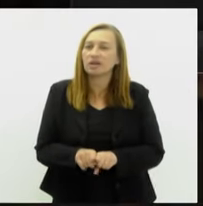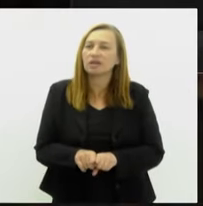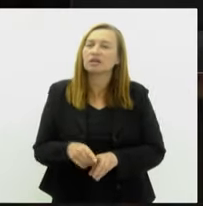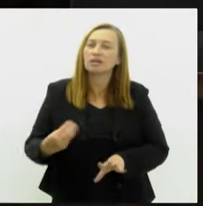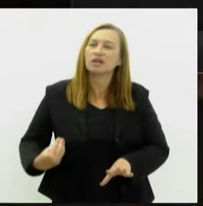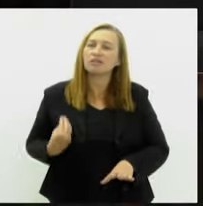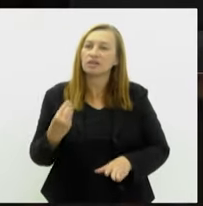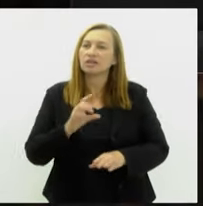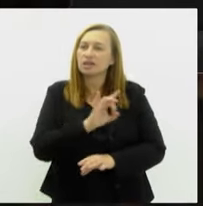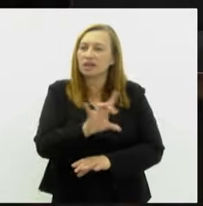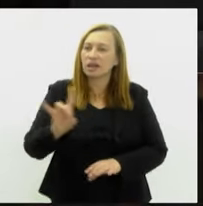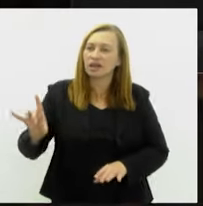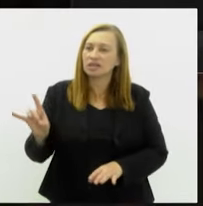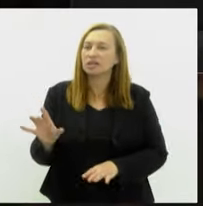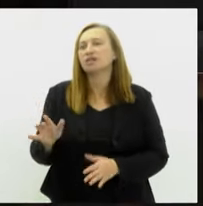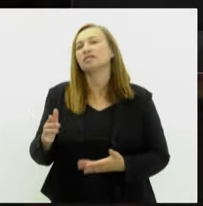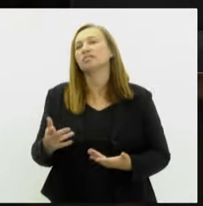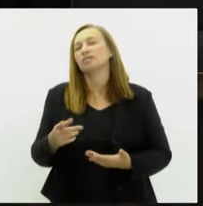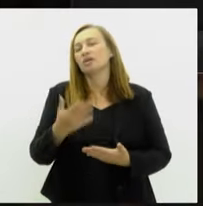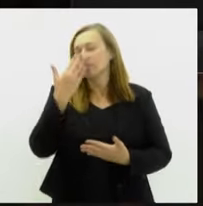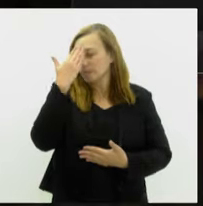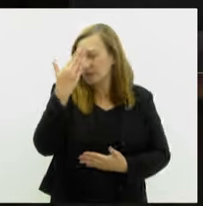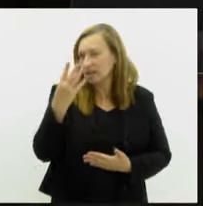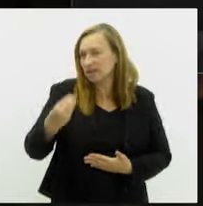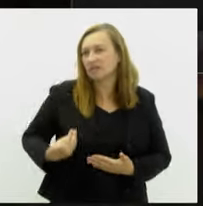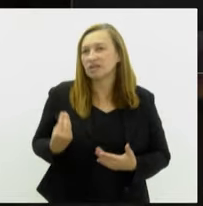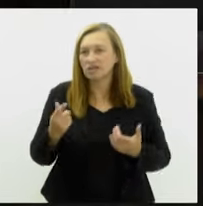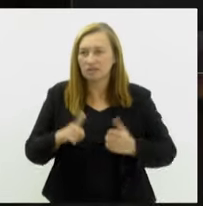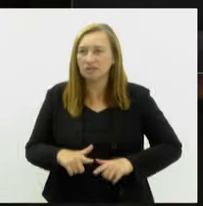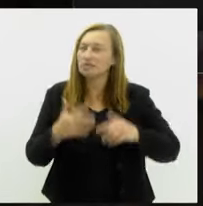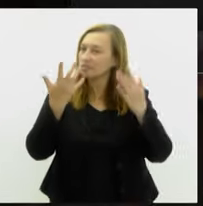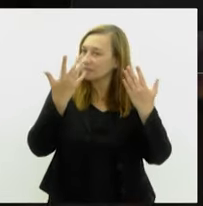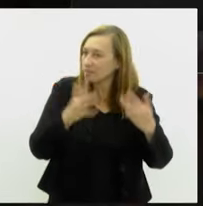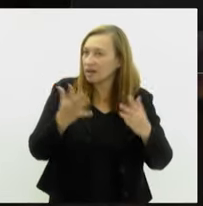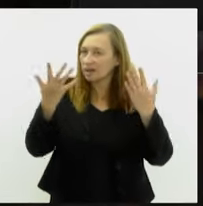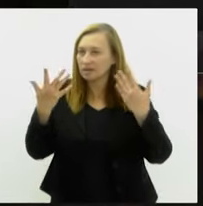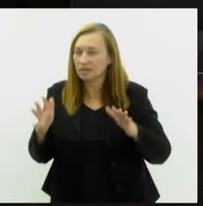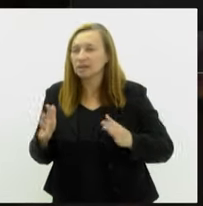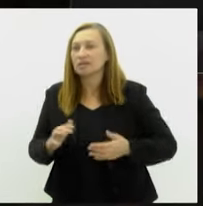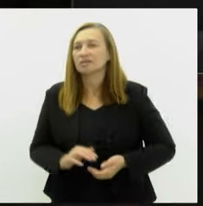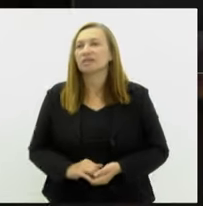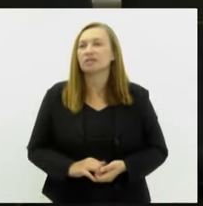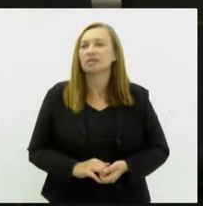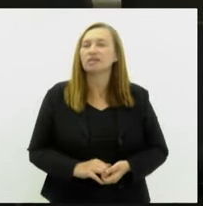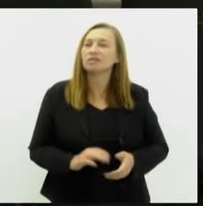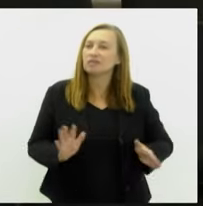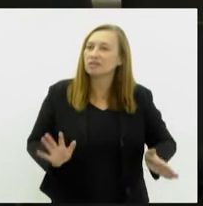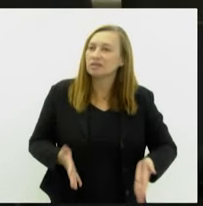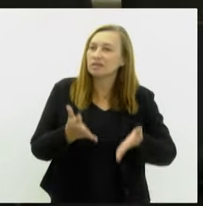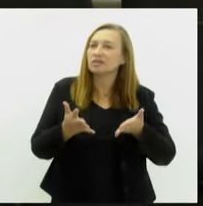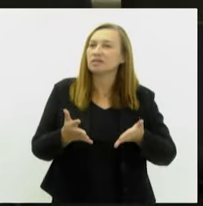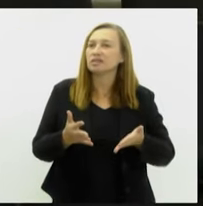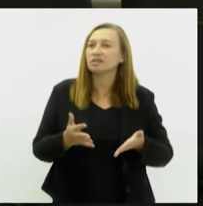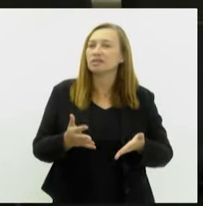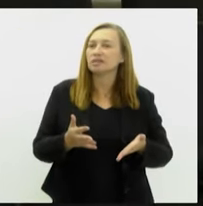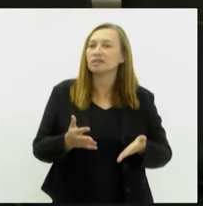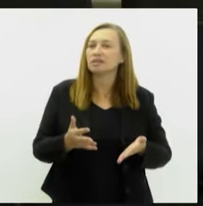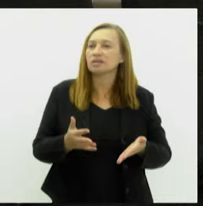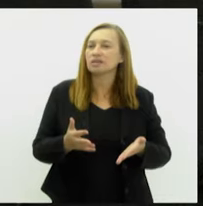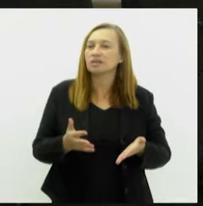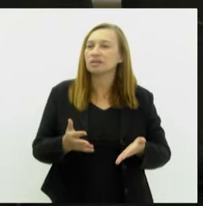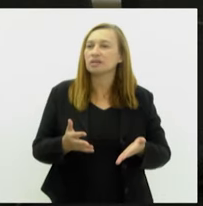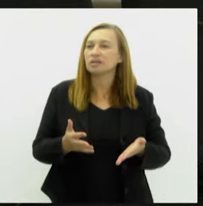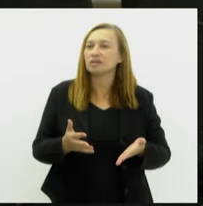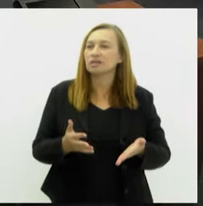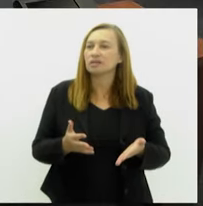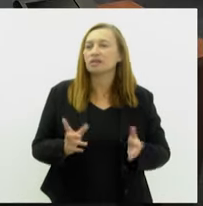vida de cada uma e de cada um. Então, muito obrigada por estar aqui e parabéns, porque sua iniciativa, cujo